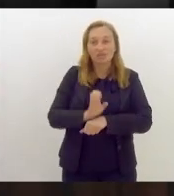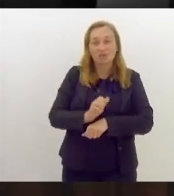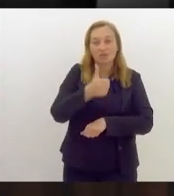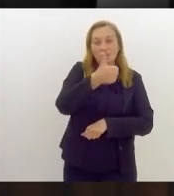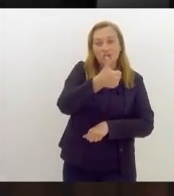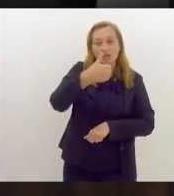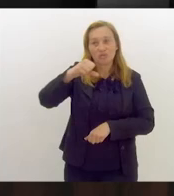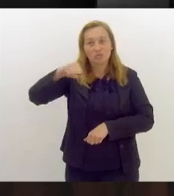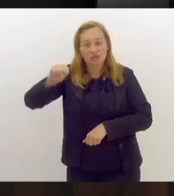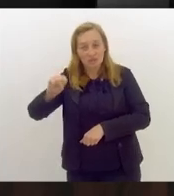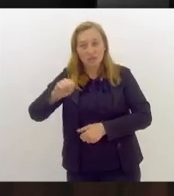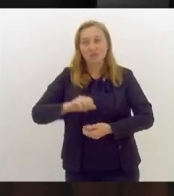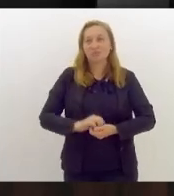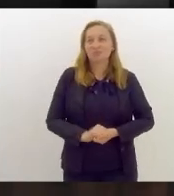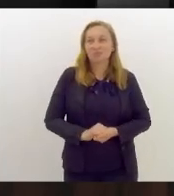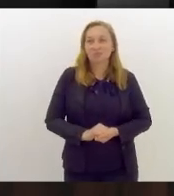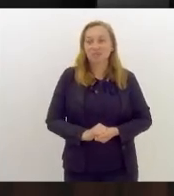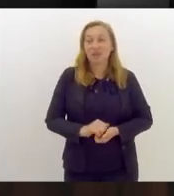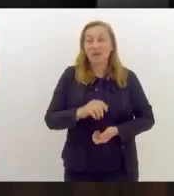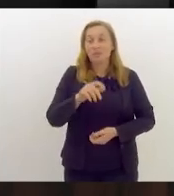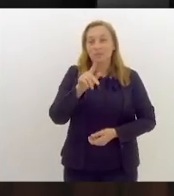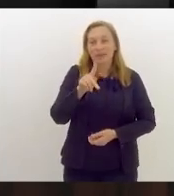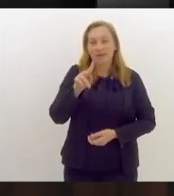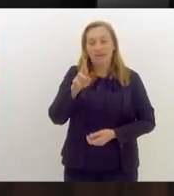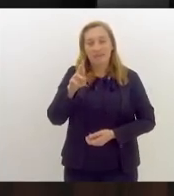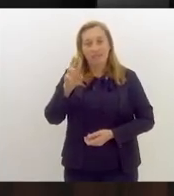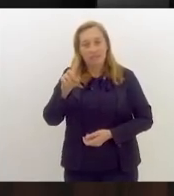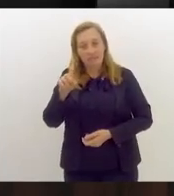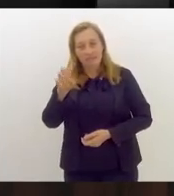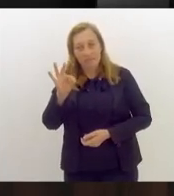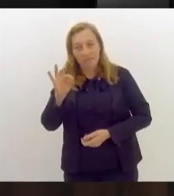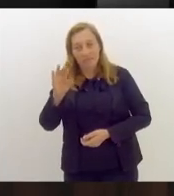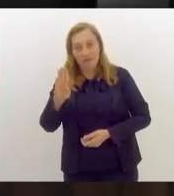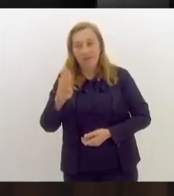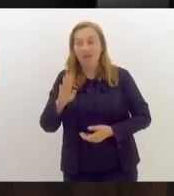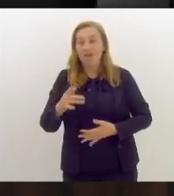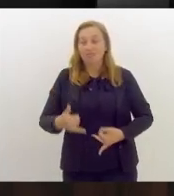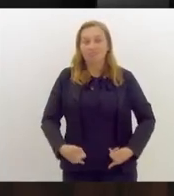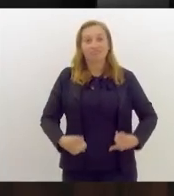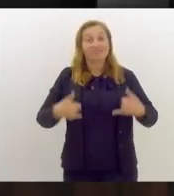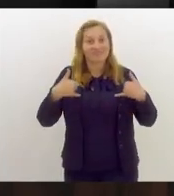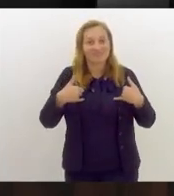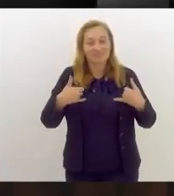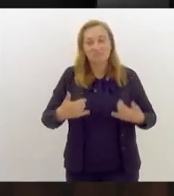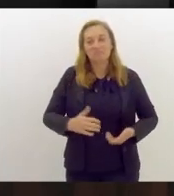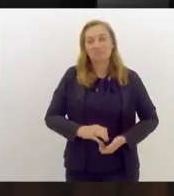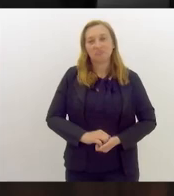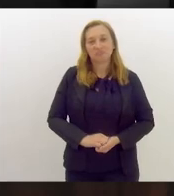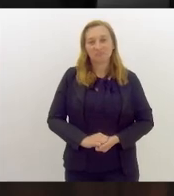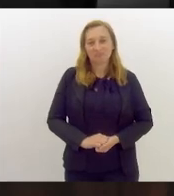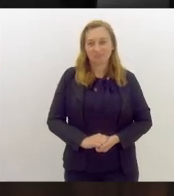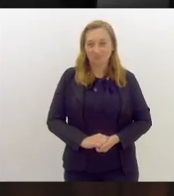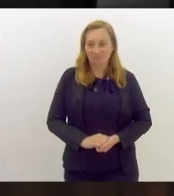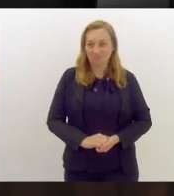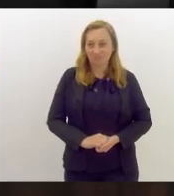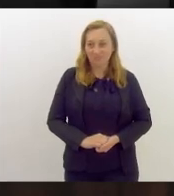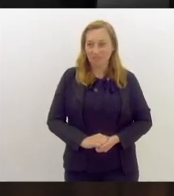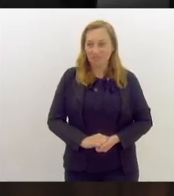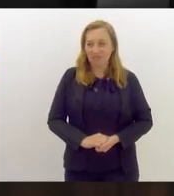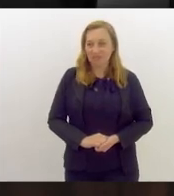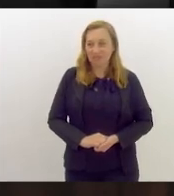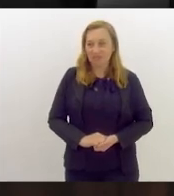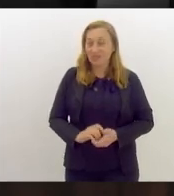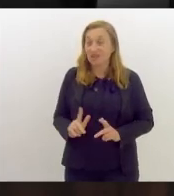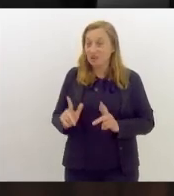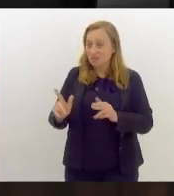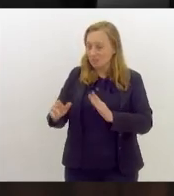2018 pelo prtb eu tive a honra de estar no mesmo